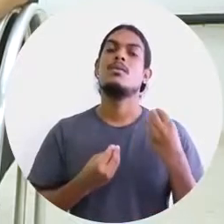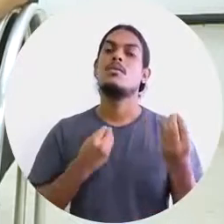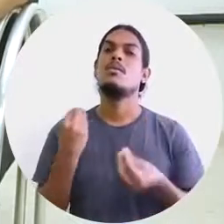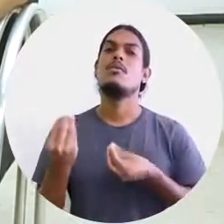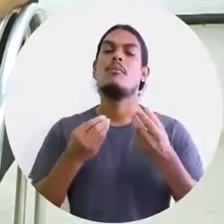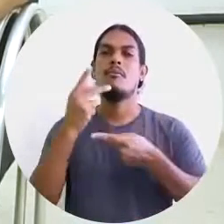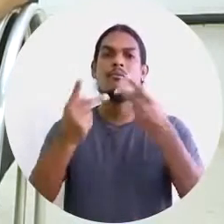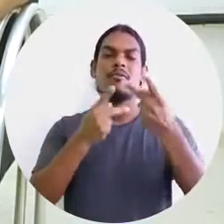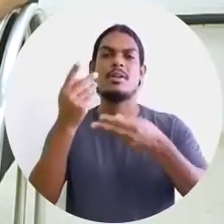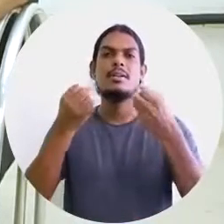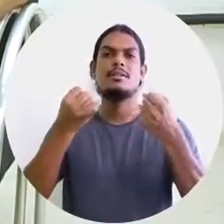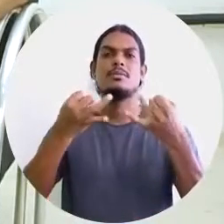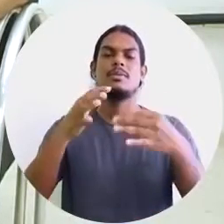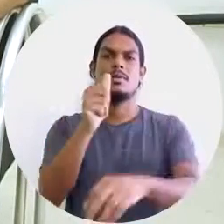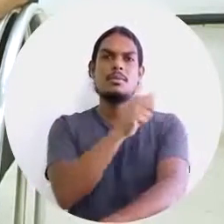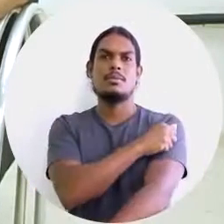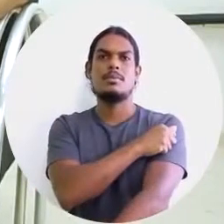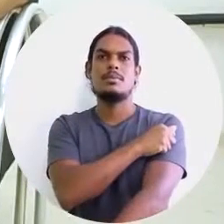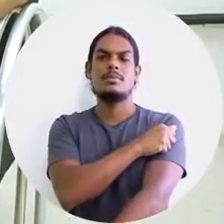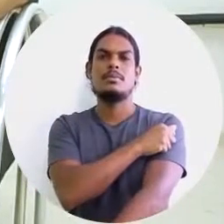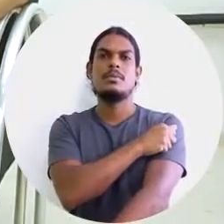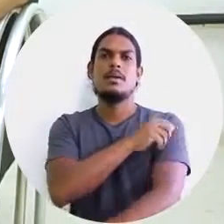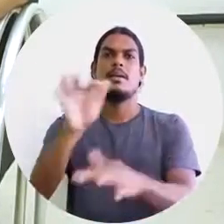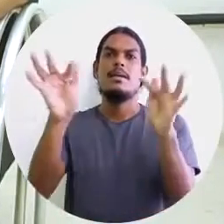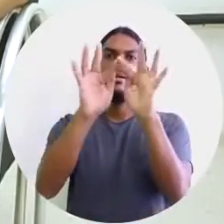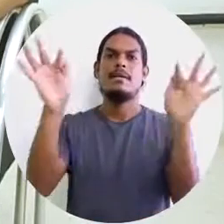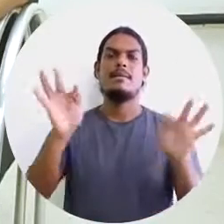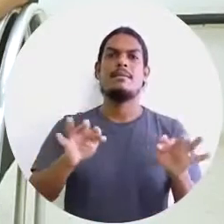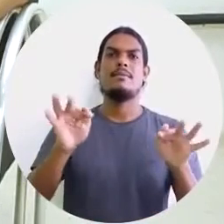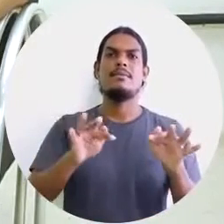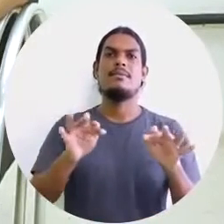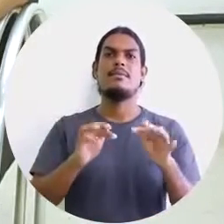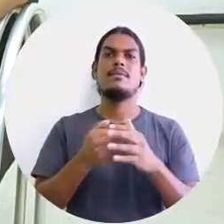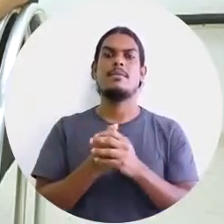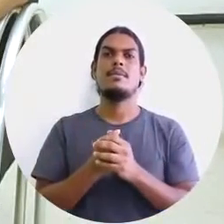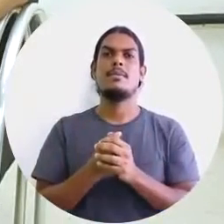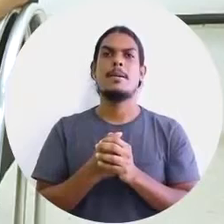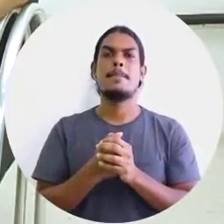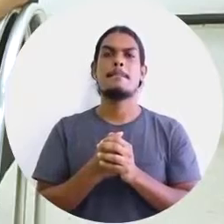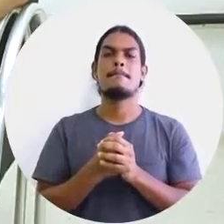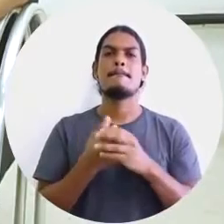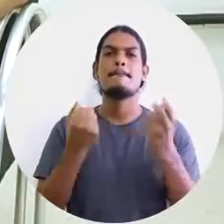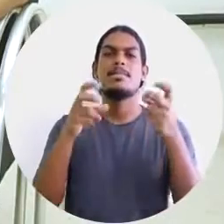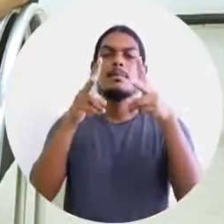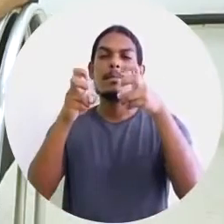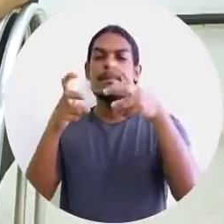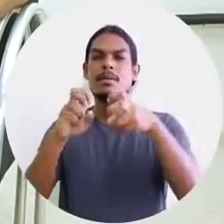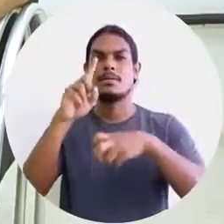dizer para o estudante a maneira pela qual ele pode caracterizar um risco?